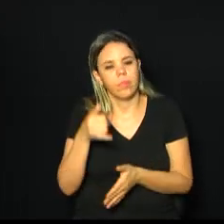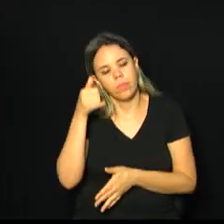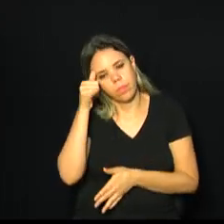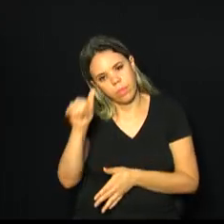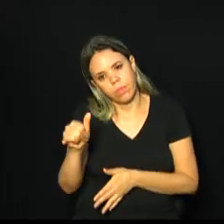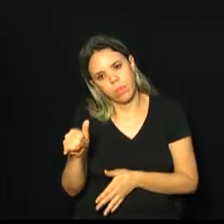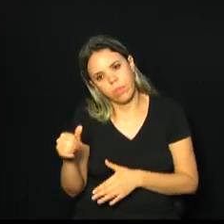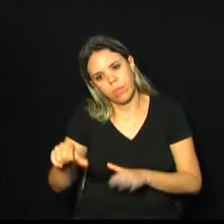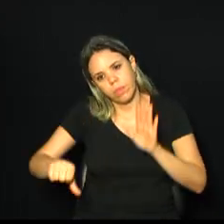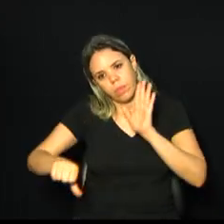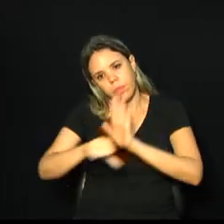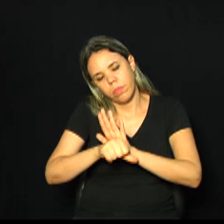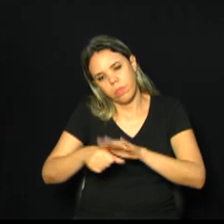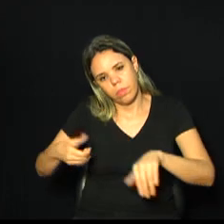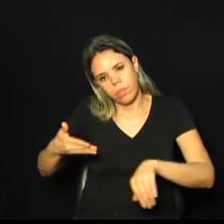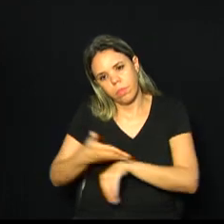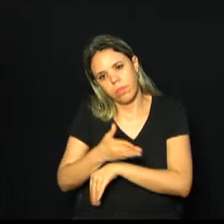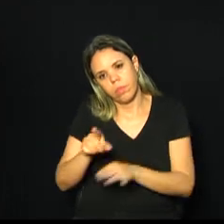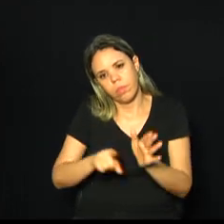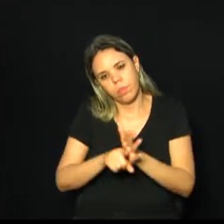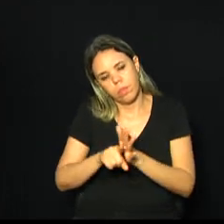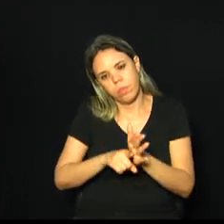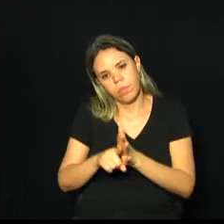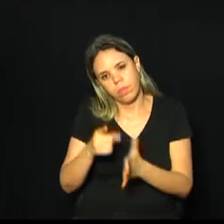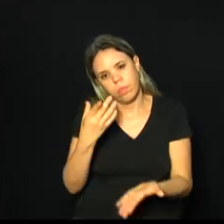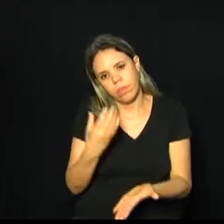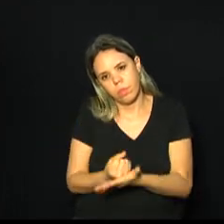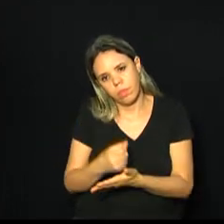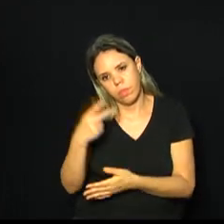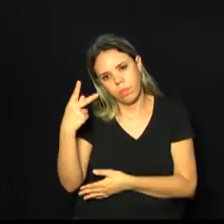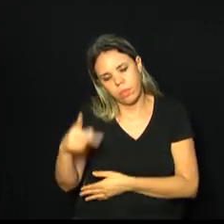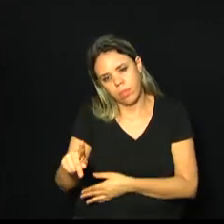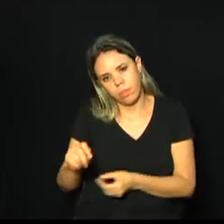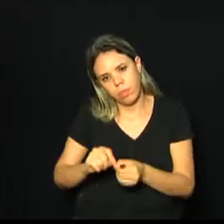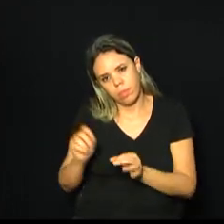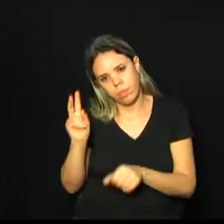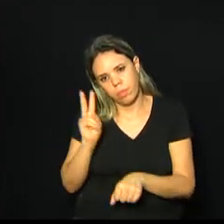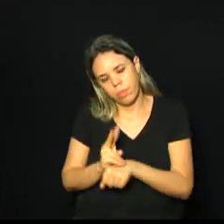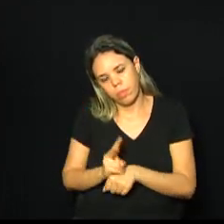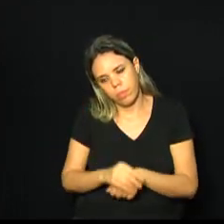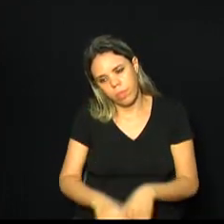um criminoso tenha acesso à informação que está sendo protegida.